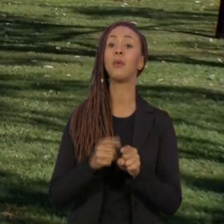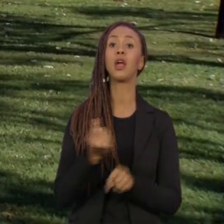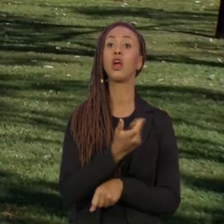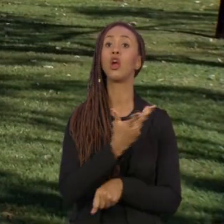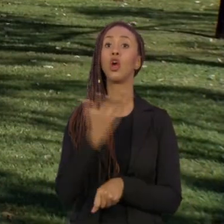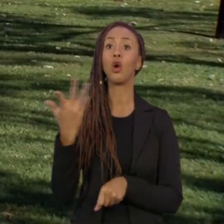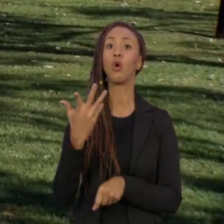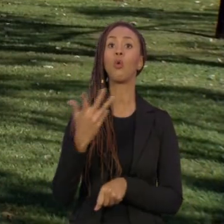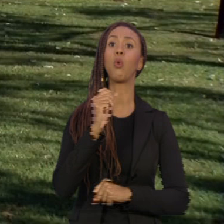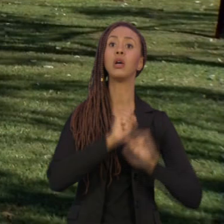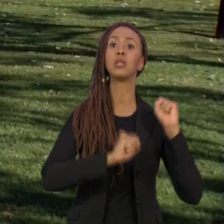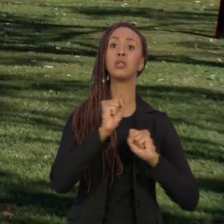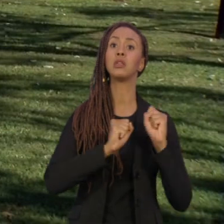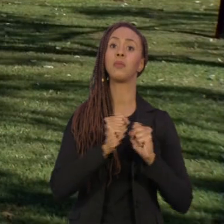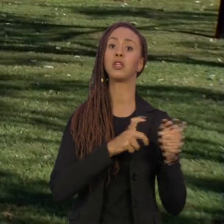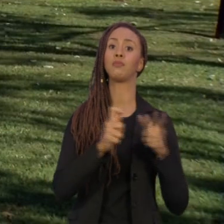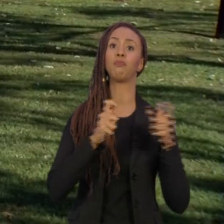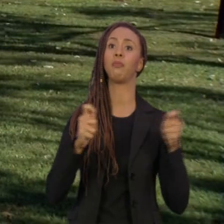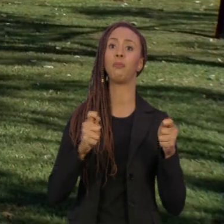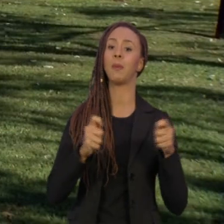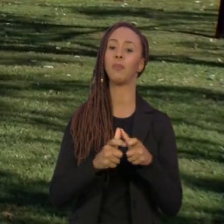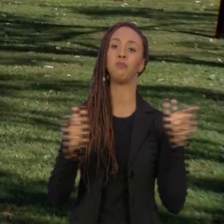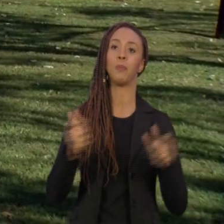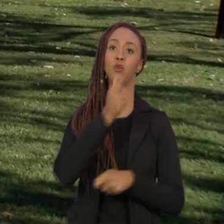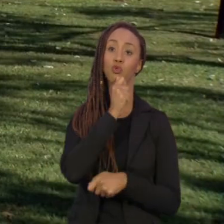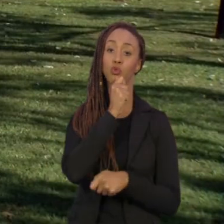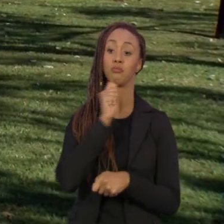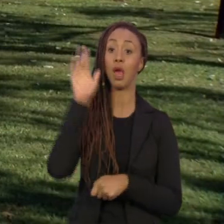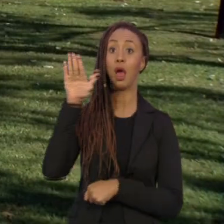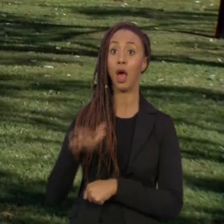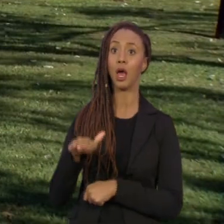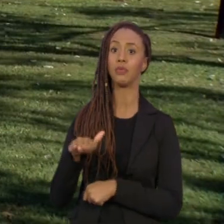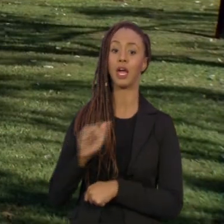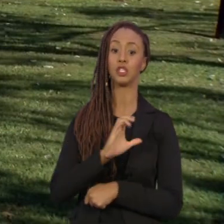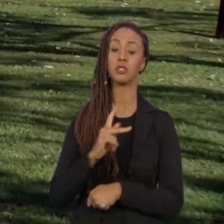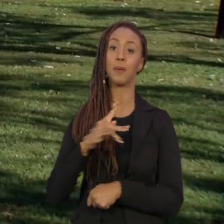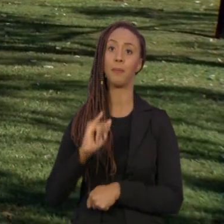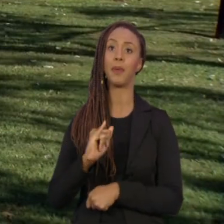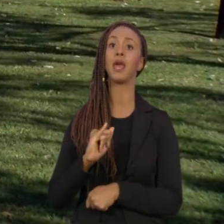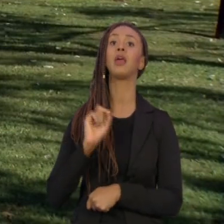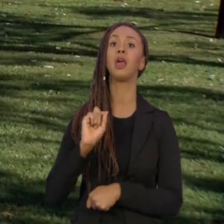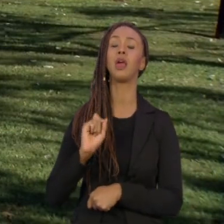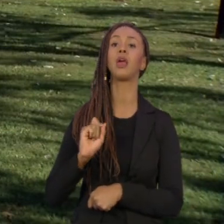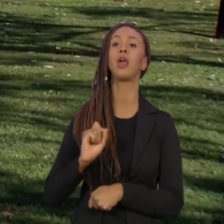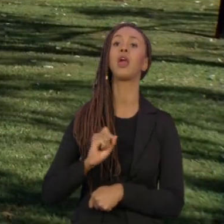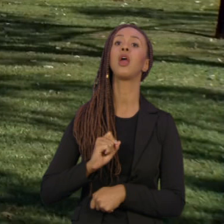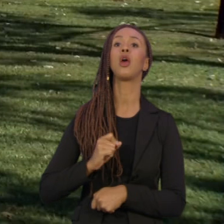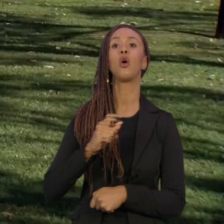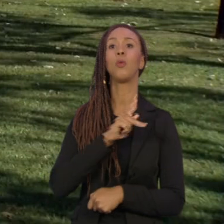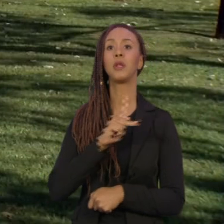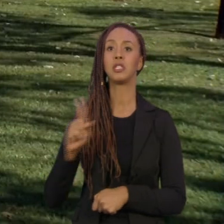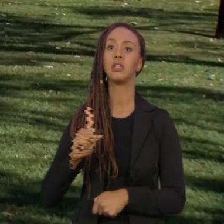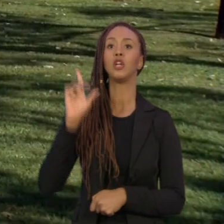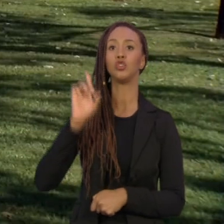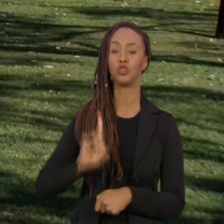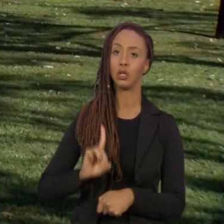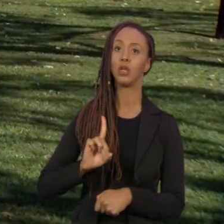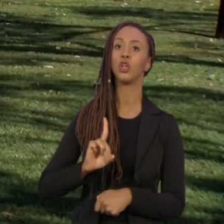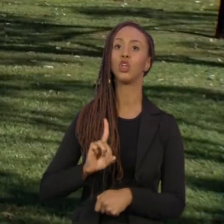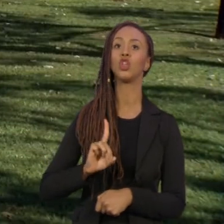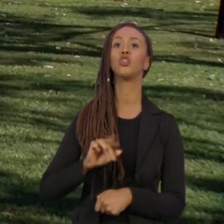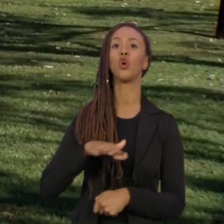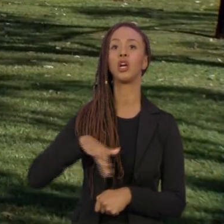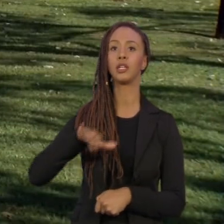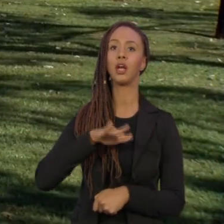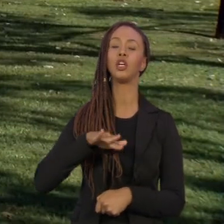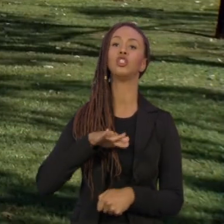de fornecedores do plano. À tarde, a CPI receberá o presidente-diretor da Agência Nacional de Vigilância